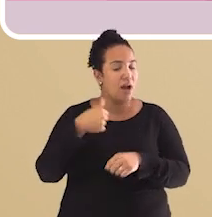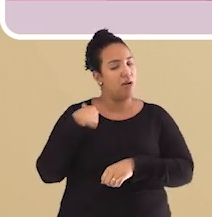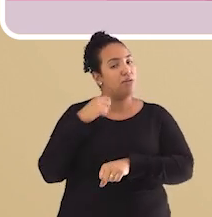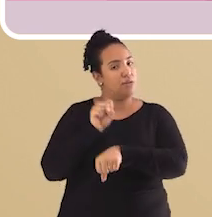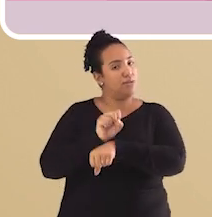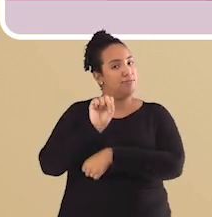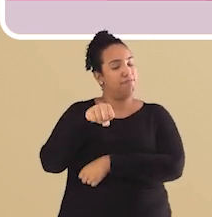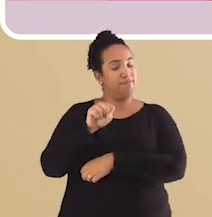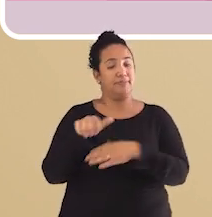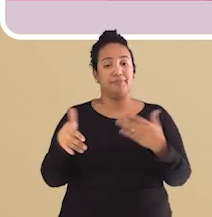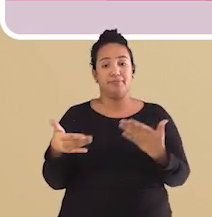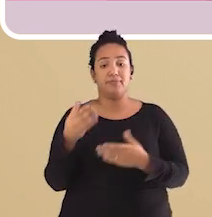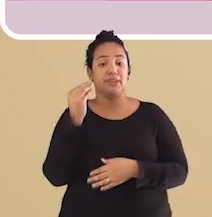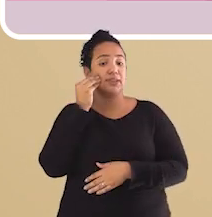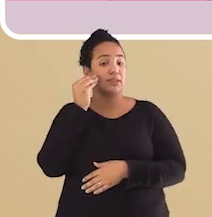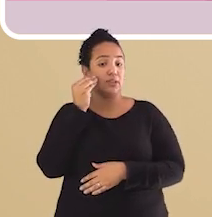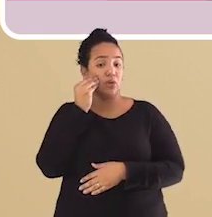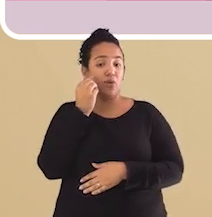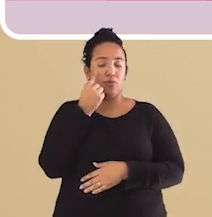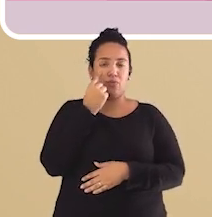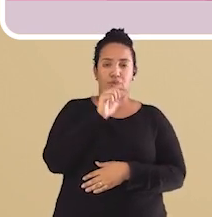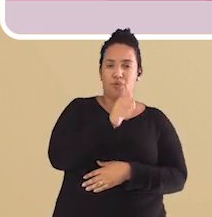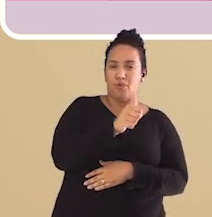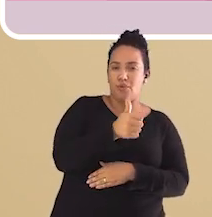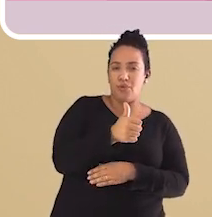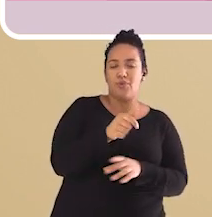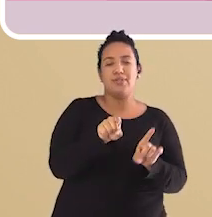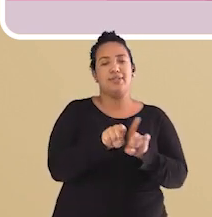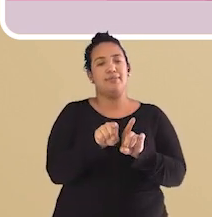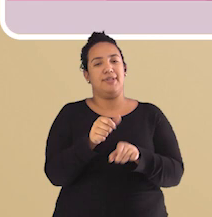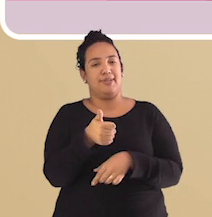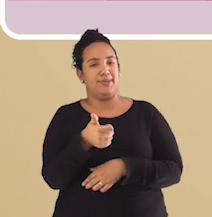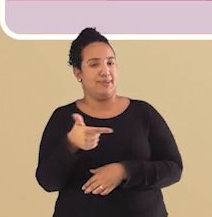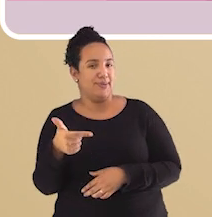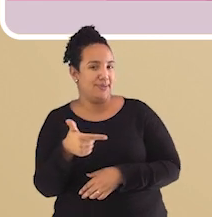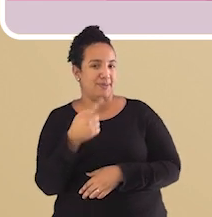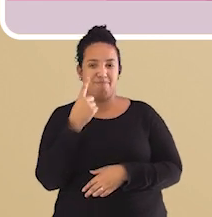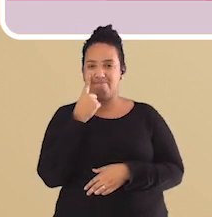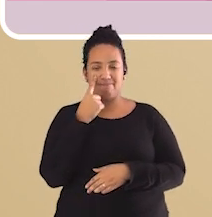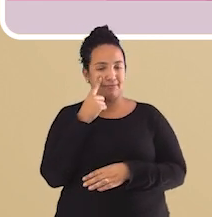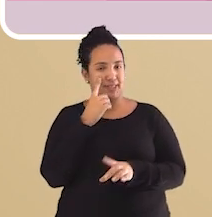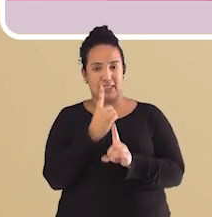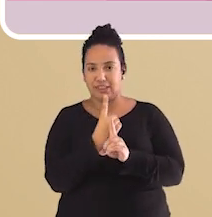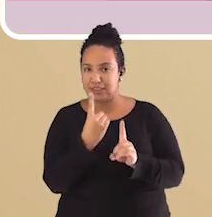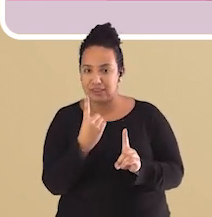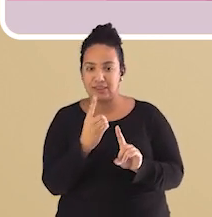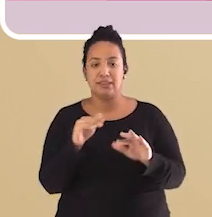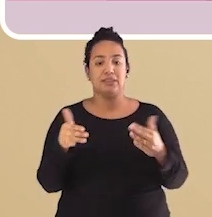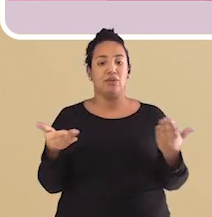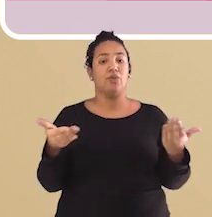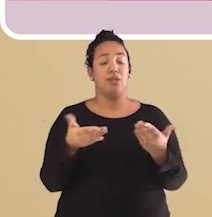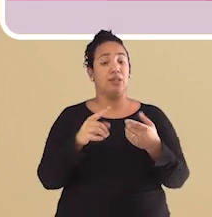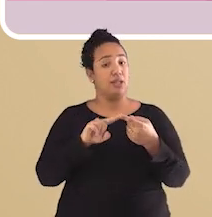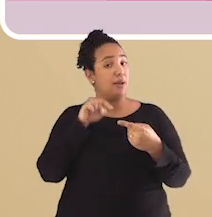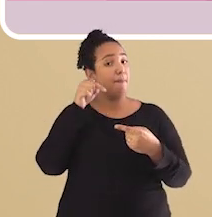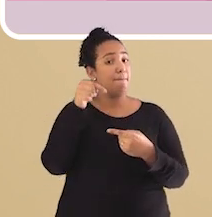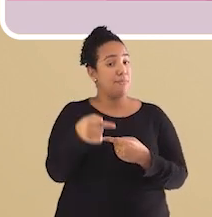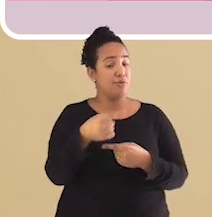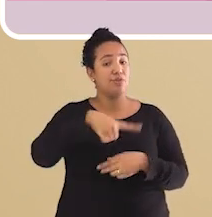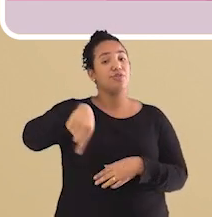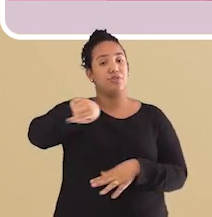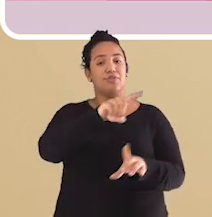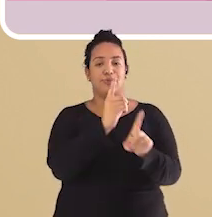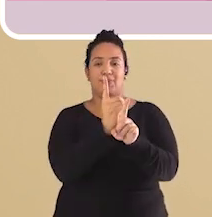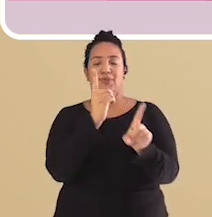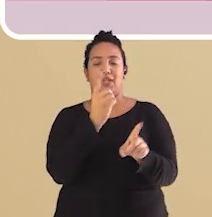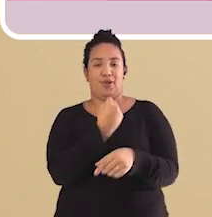sim. Após tentarmos o 11 vezes 11 e o 12 vezes 12, encontraremos a raiz de 169